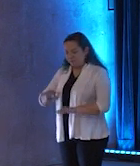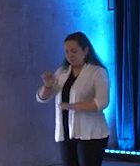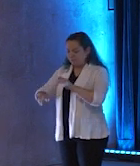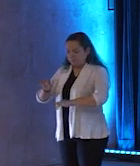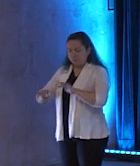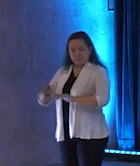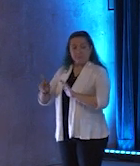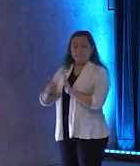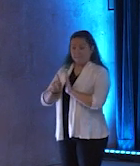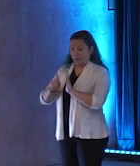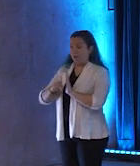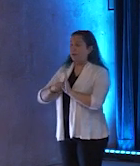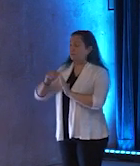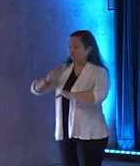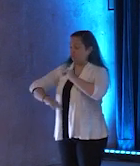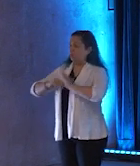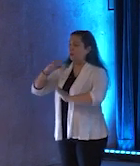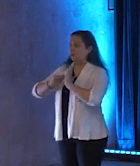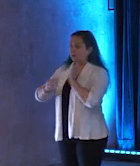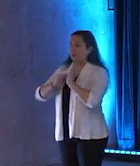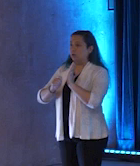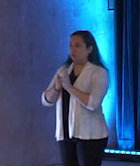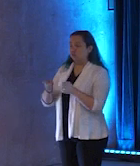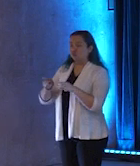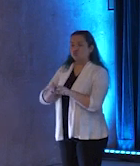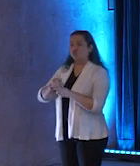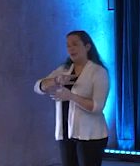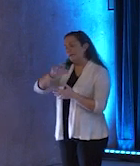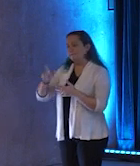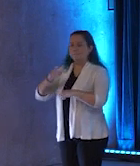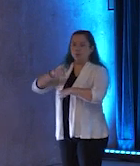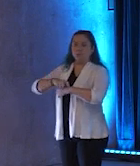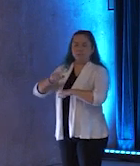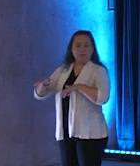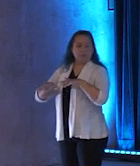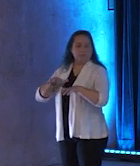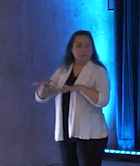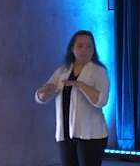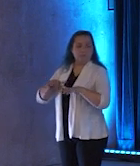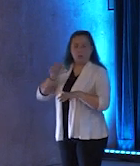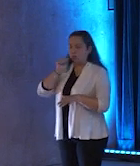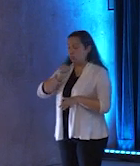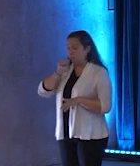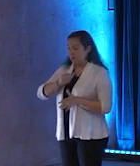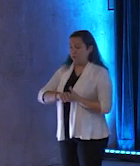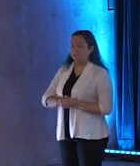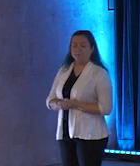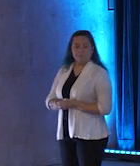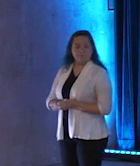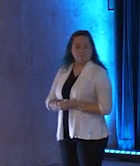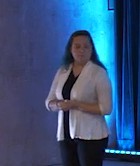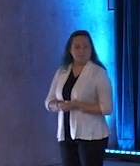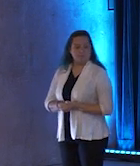a prática da escrita associada aos mais diferentes movimentos realizados pelas mulheres,